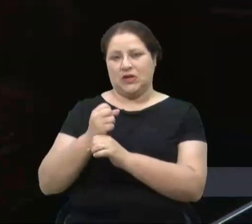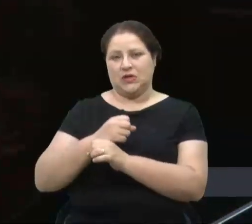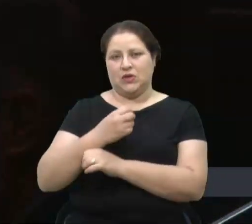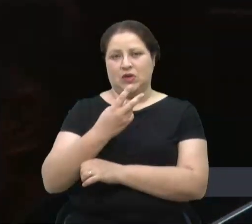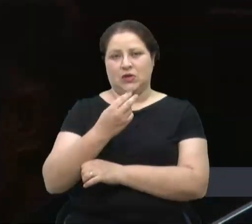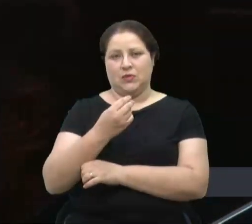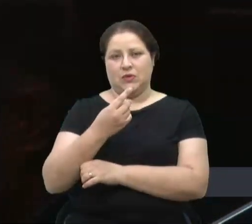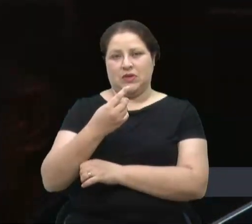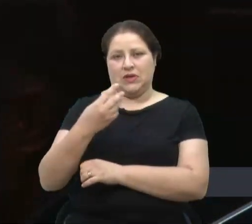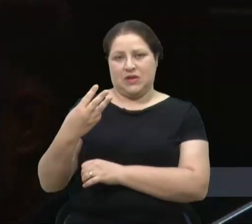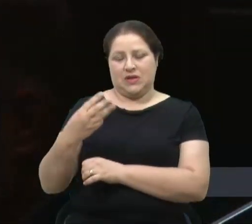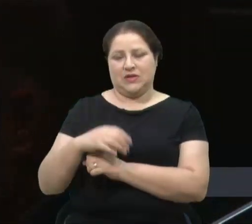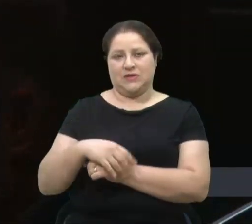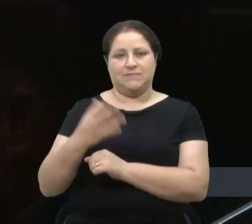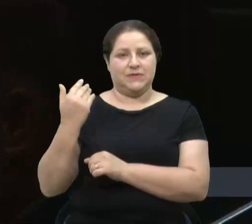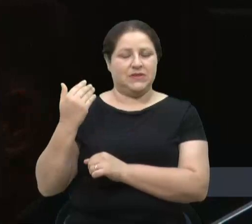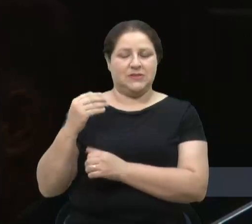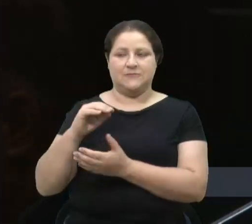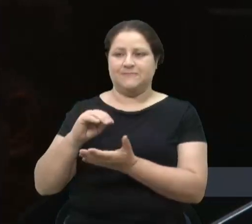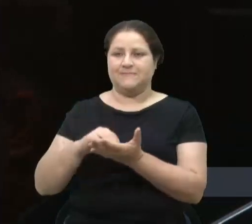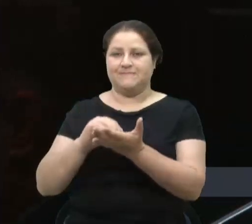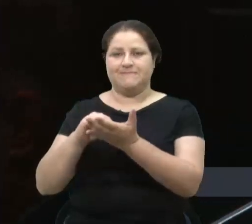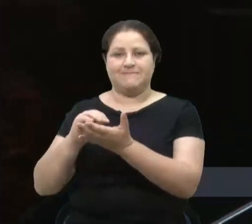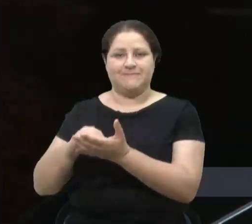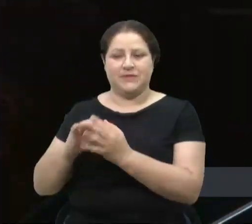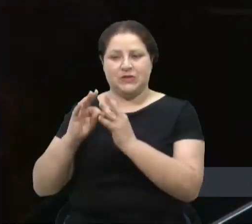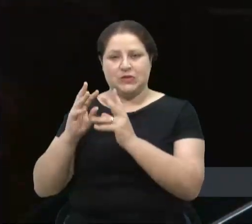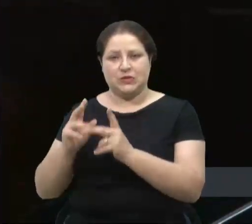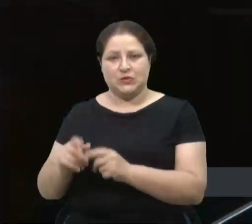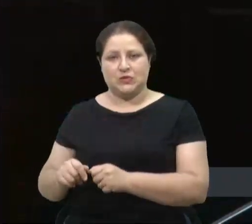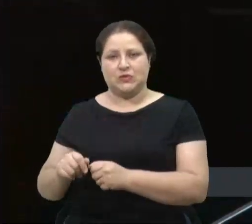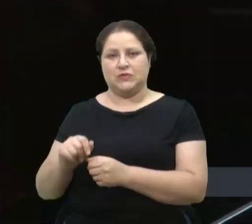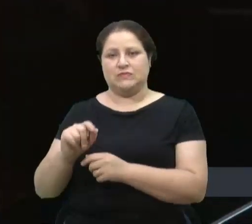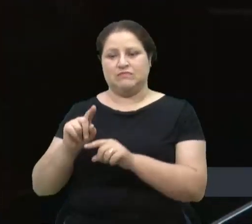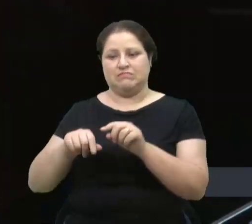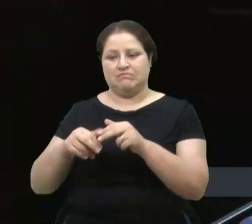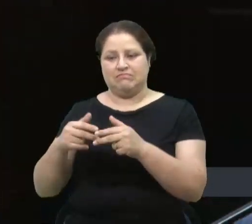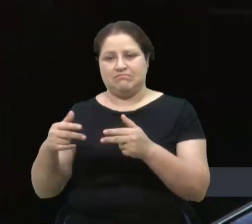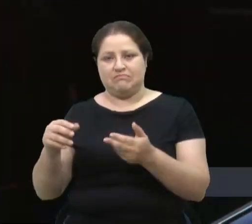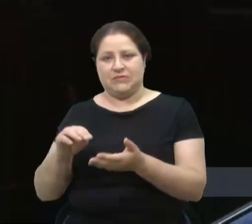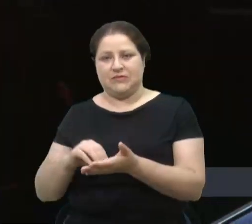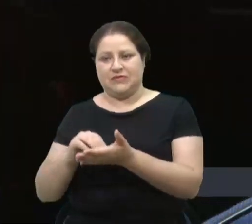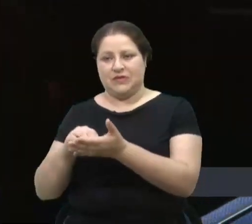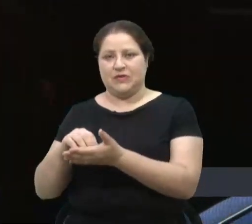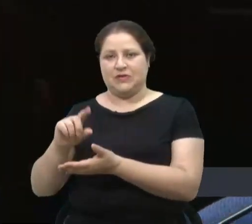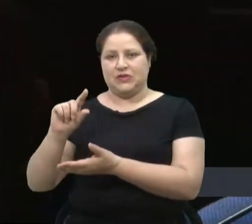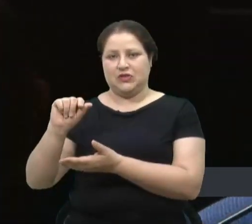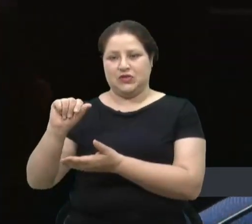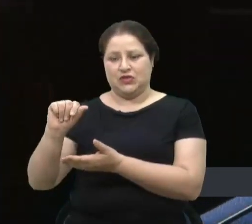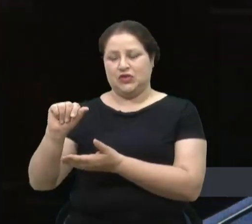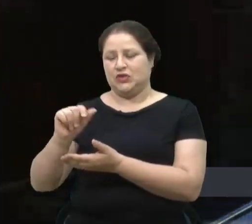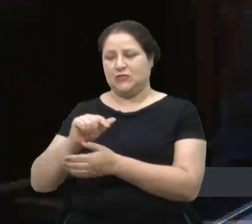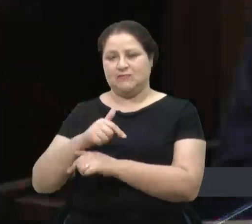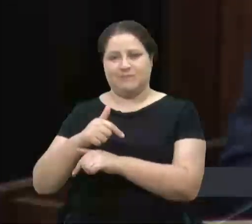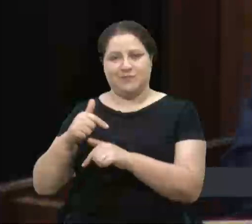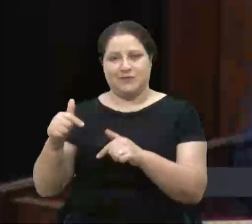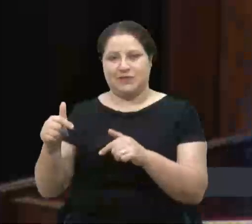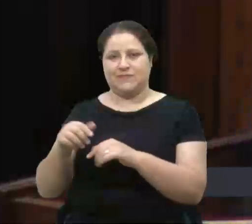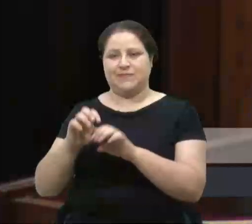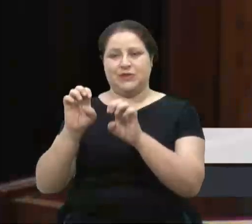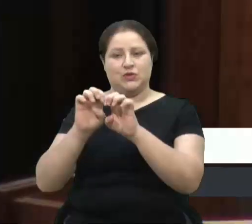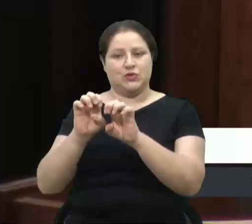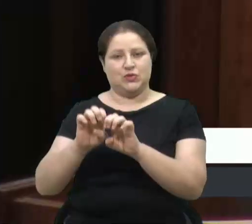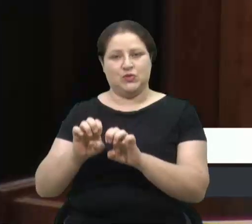falava tudo faltava recursos recursos econômicos e financeiro estrutura